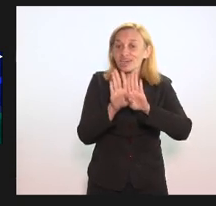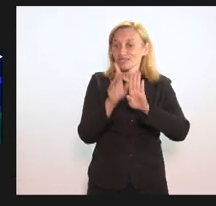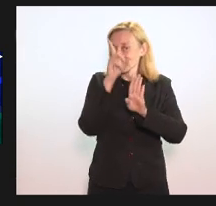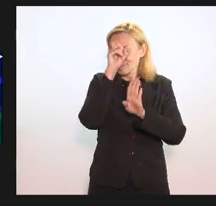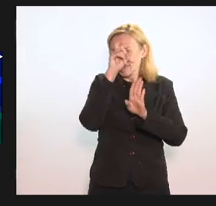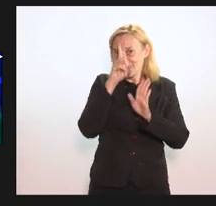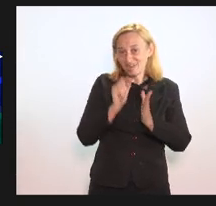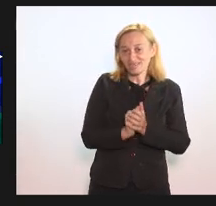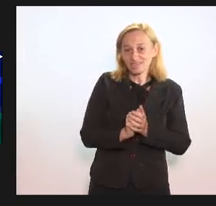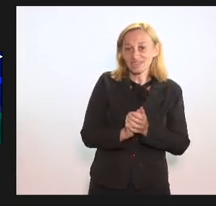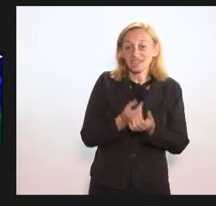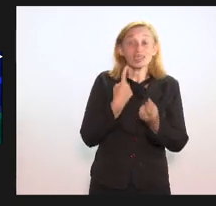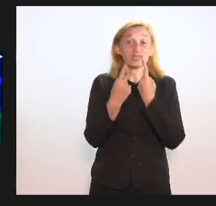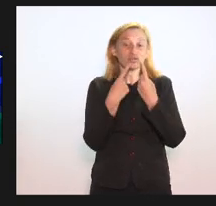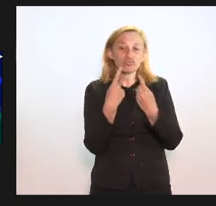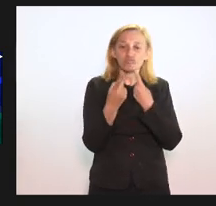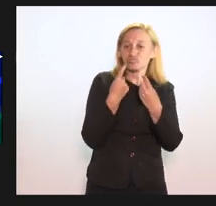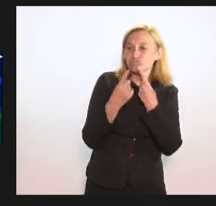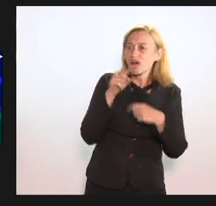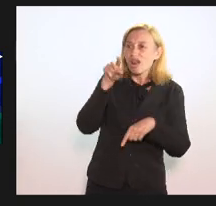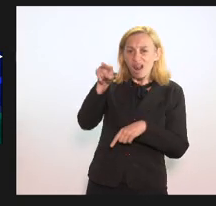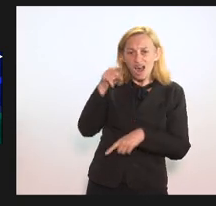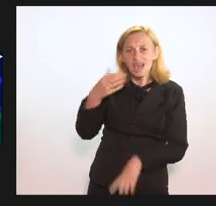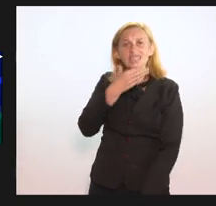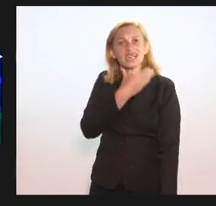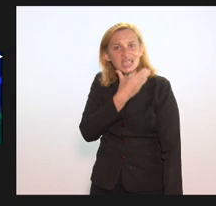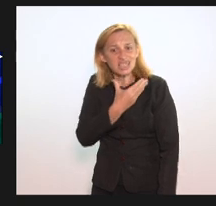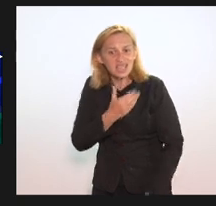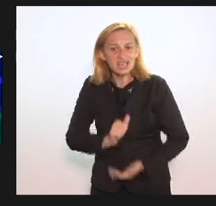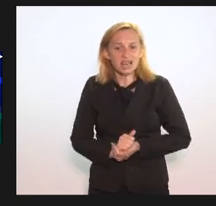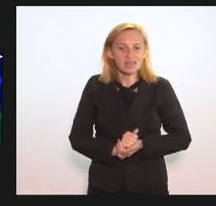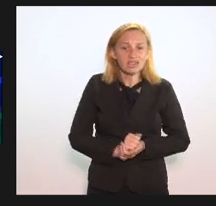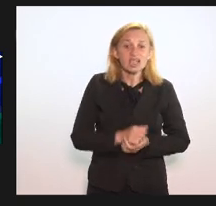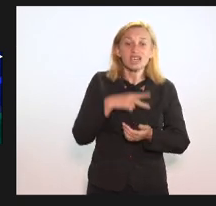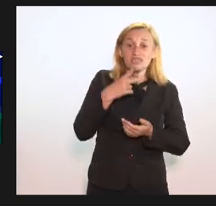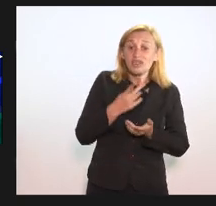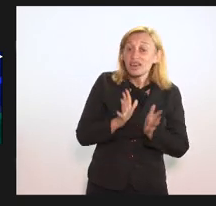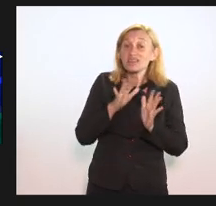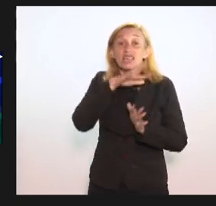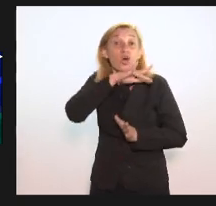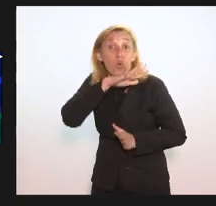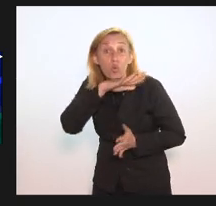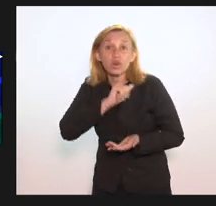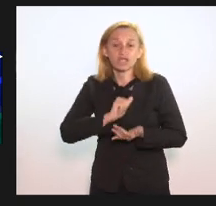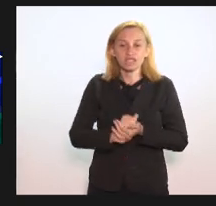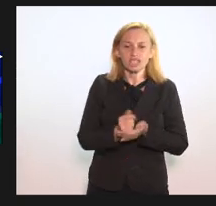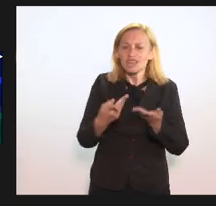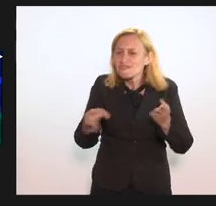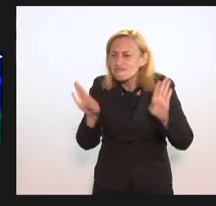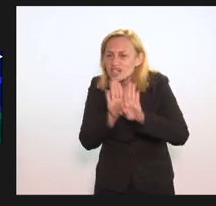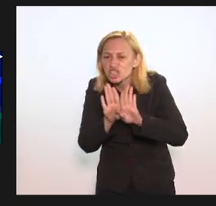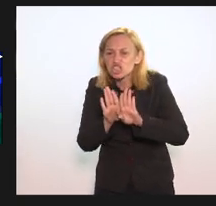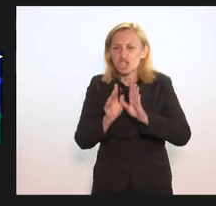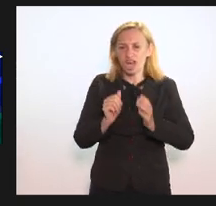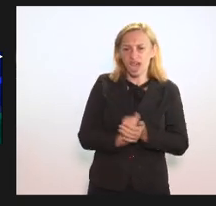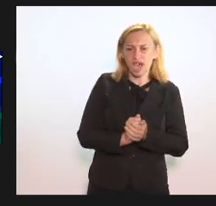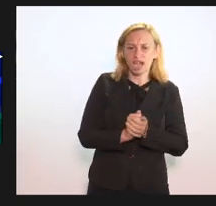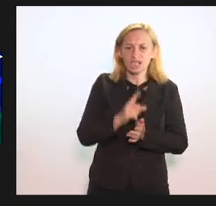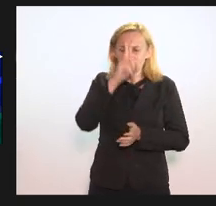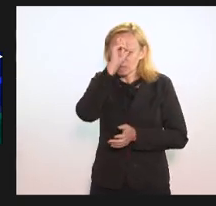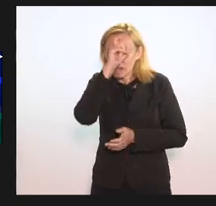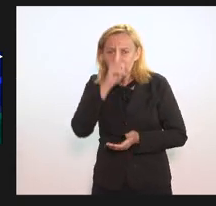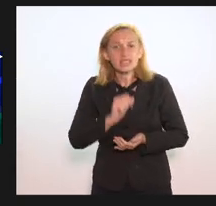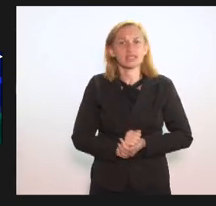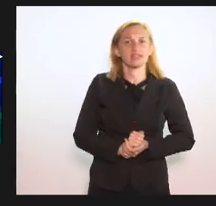a gente de batinha lá em dezembro que ia ser um caos Por que ia fechar e eu